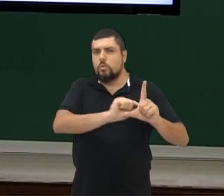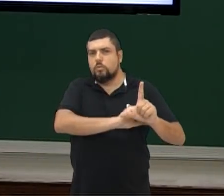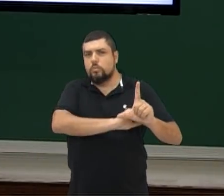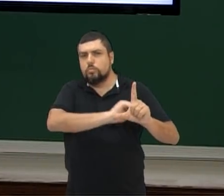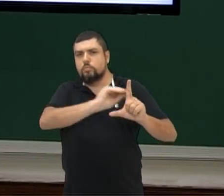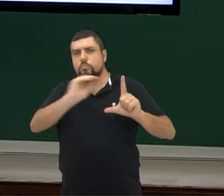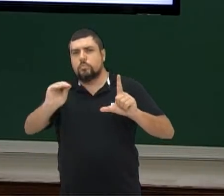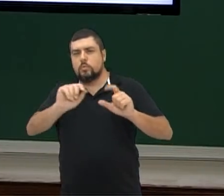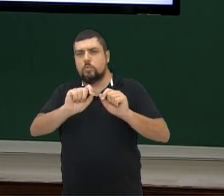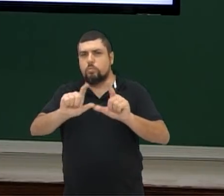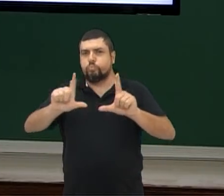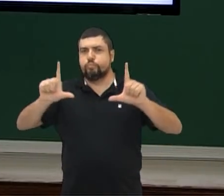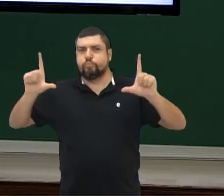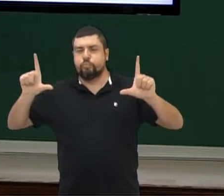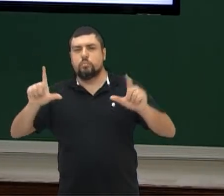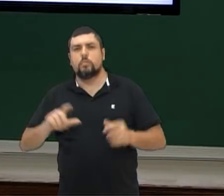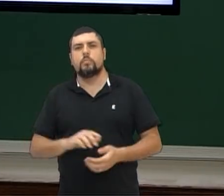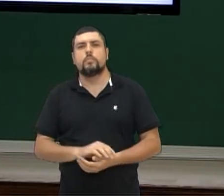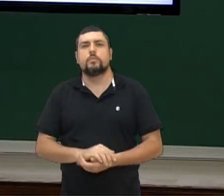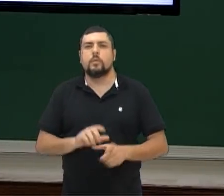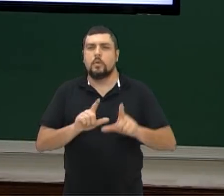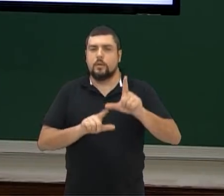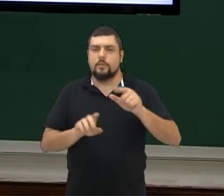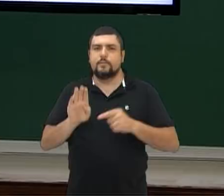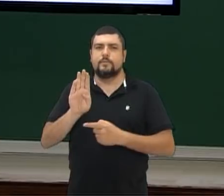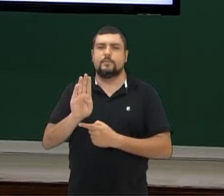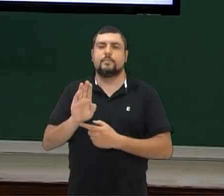vocês. Seria a letra B.